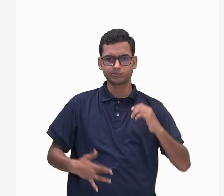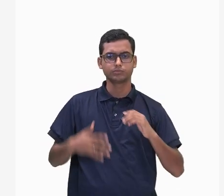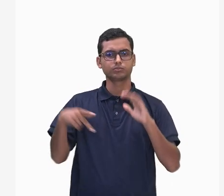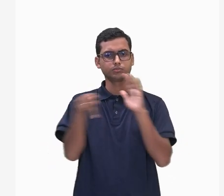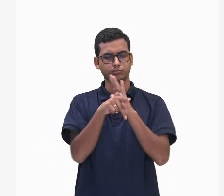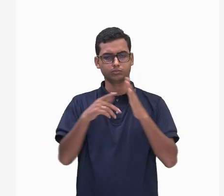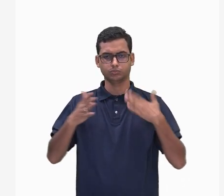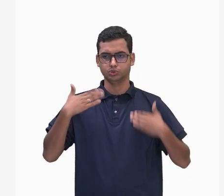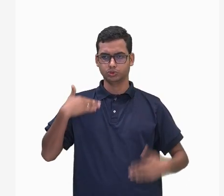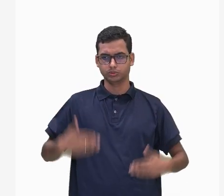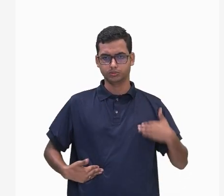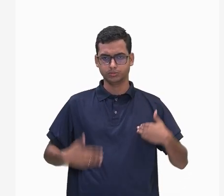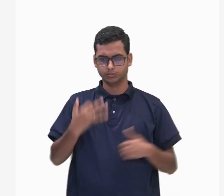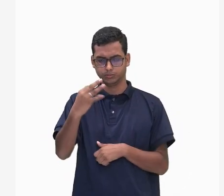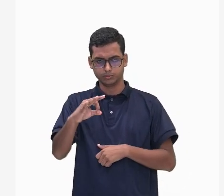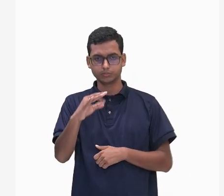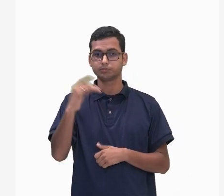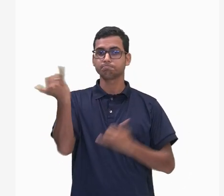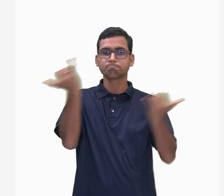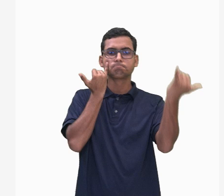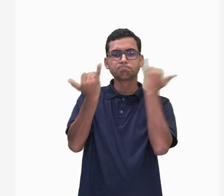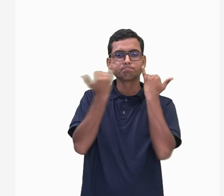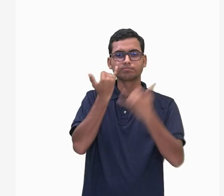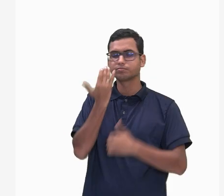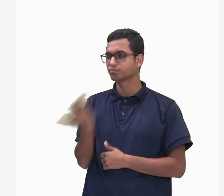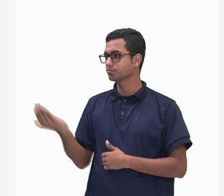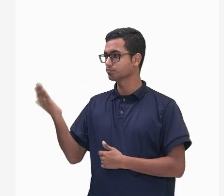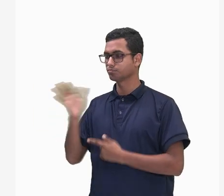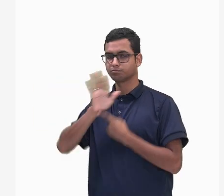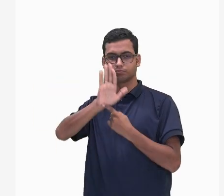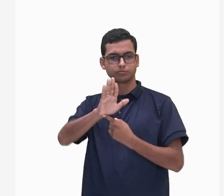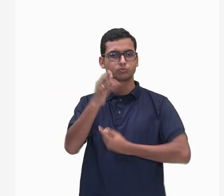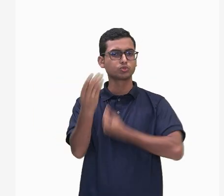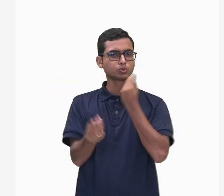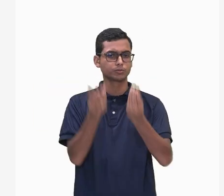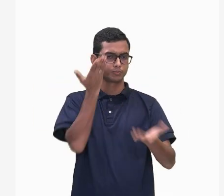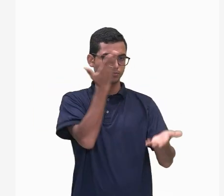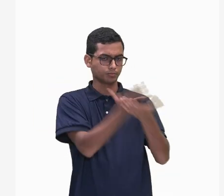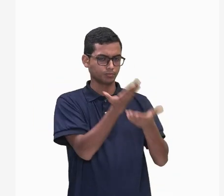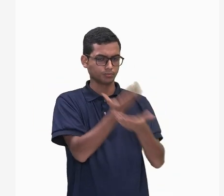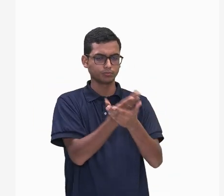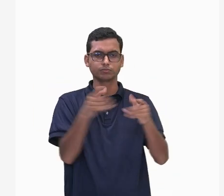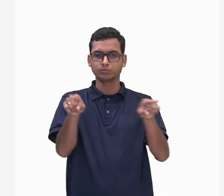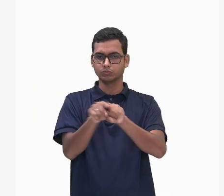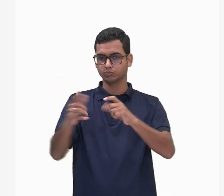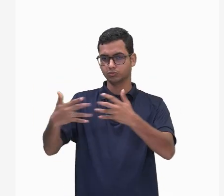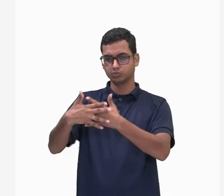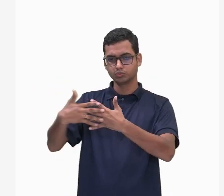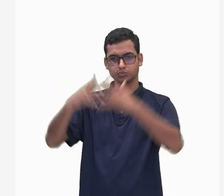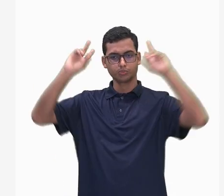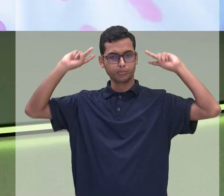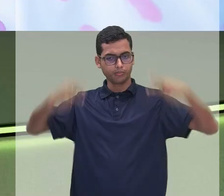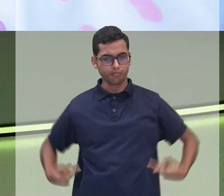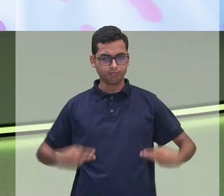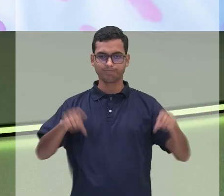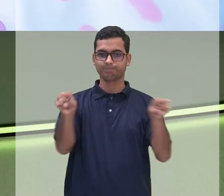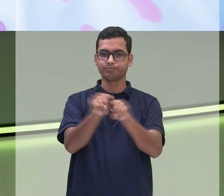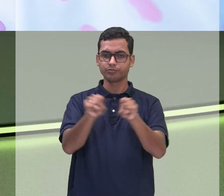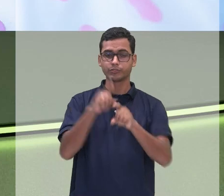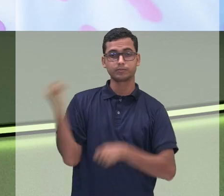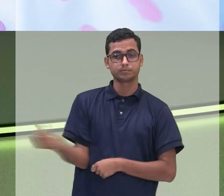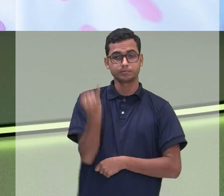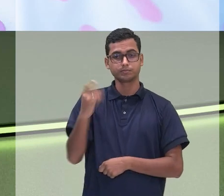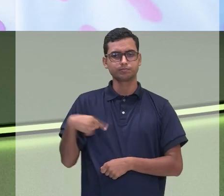essa informação ela traz para a gente a importância do estudo dos tecidos do corpo humano, a importância da